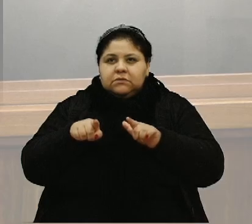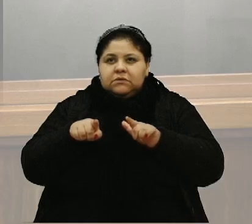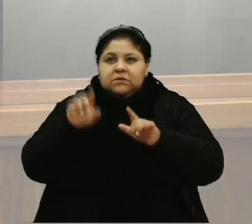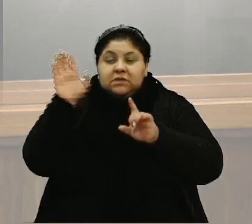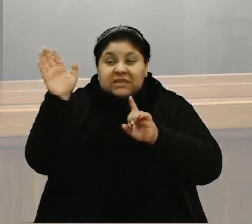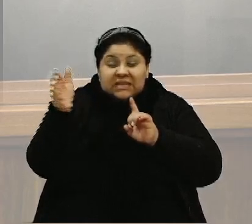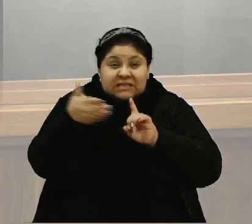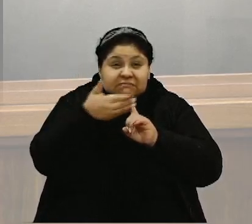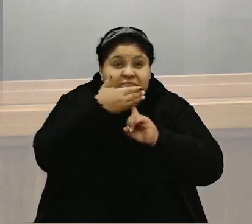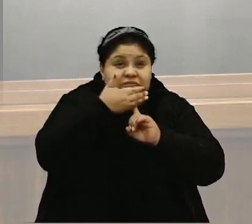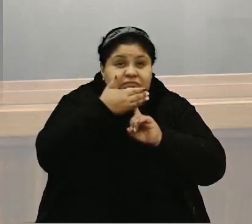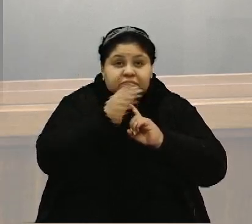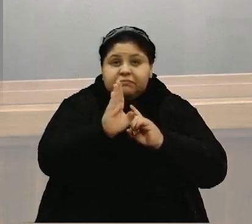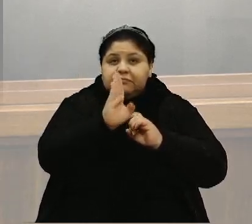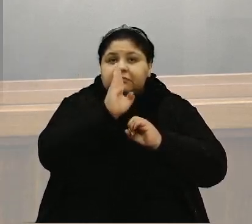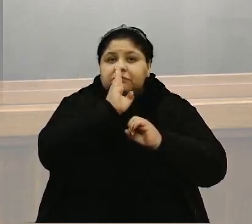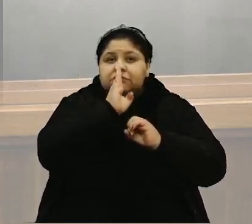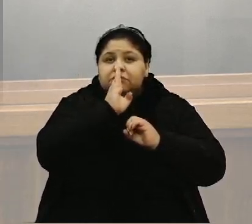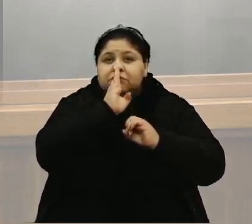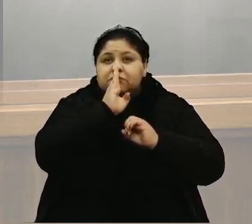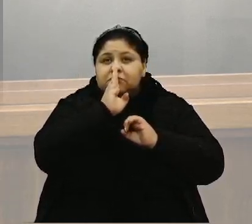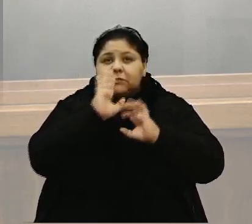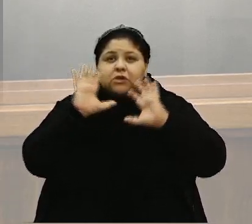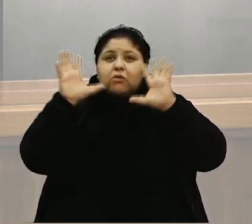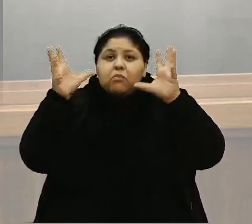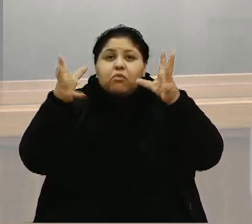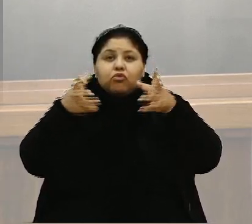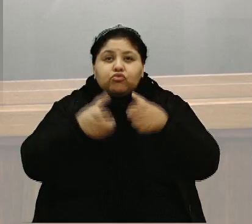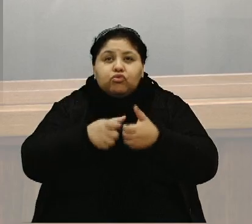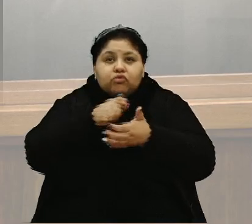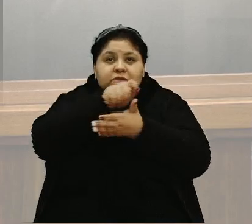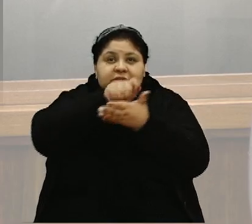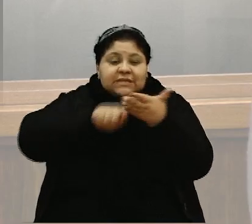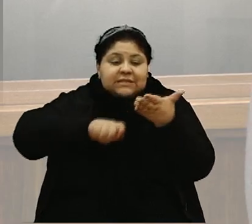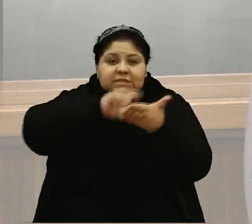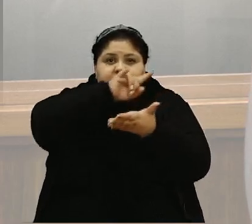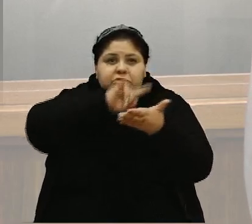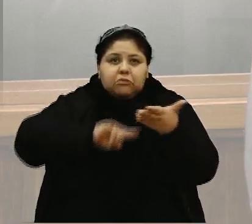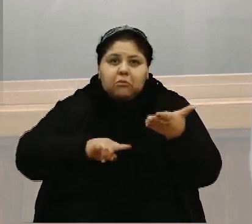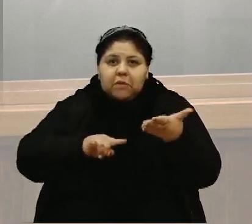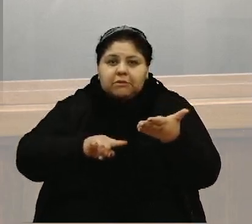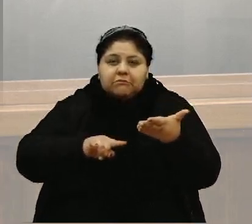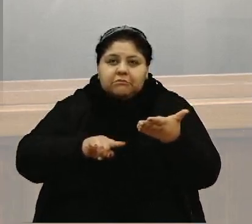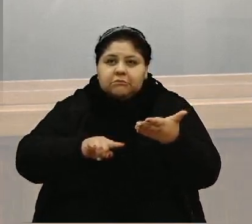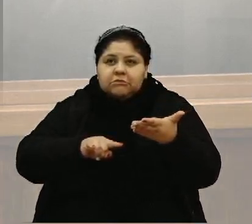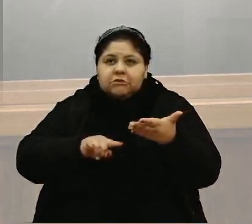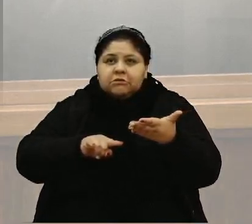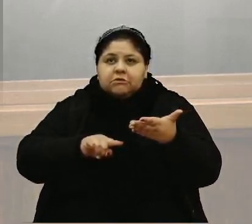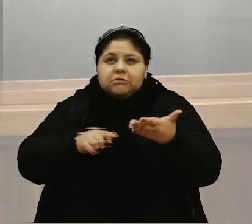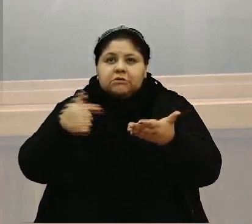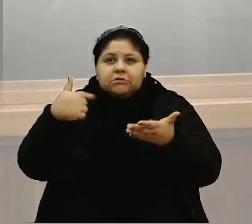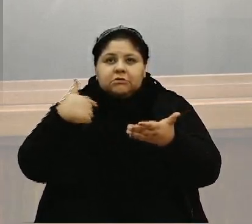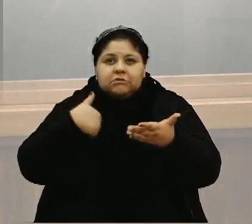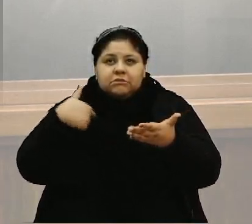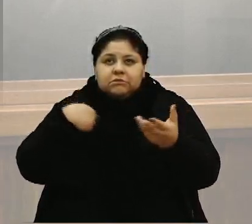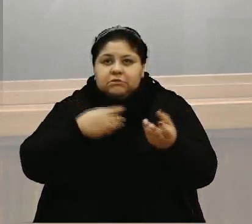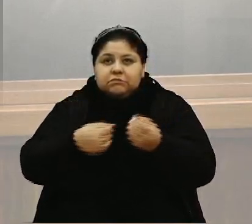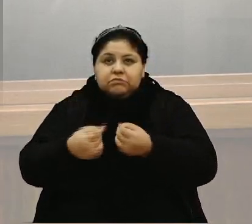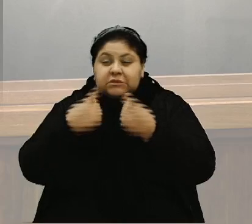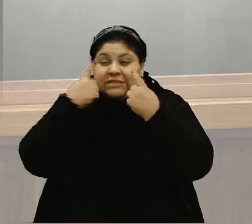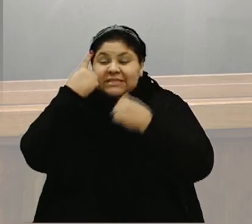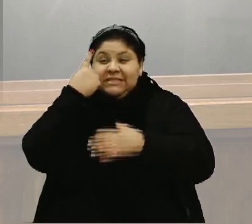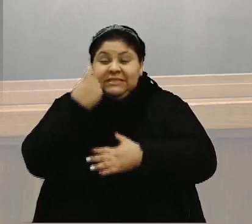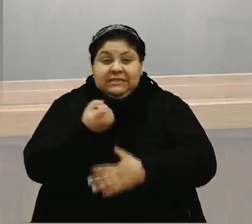escondidos, calados por todos os que assinam essa moção. E isso me causa muito